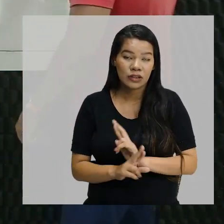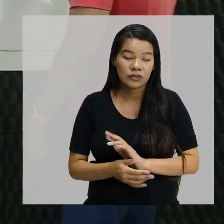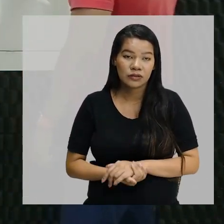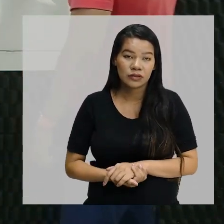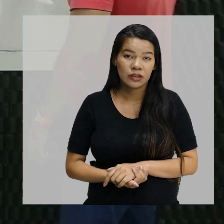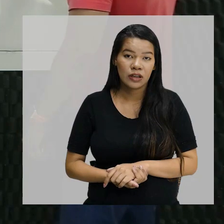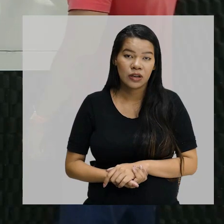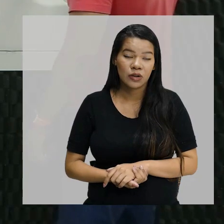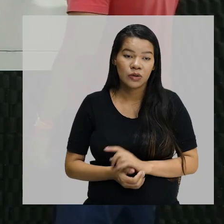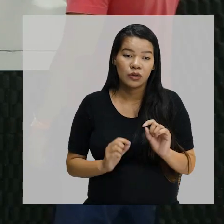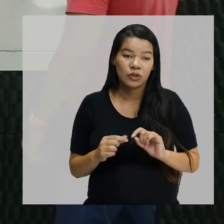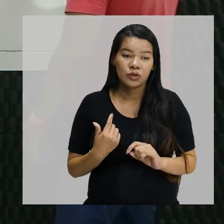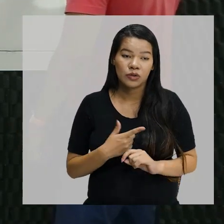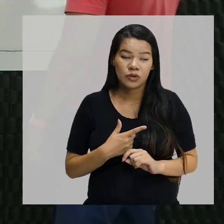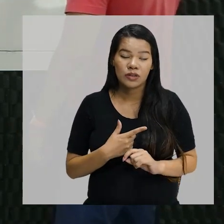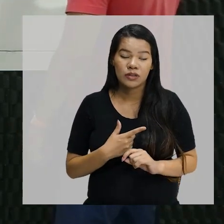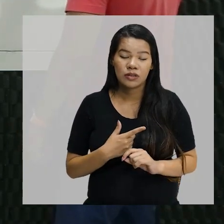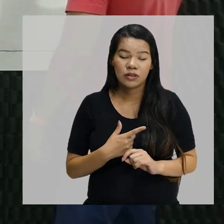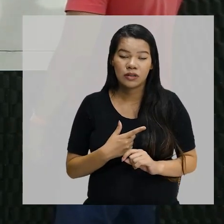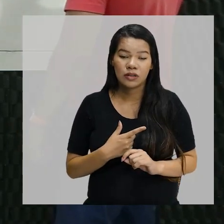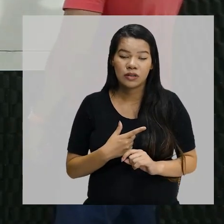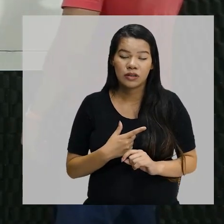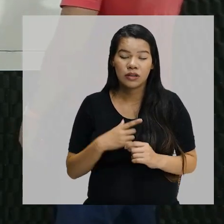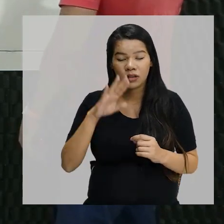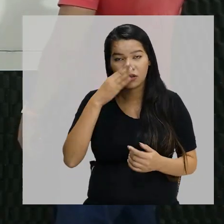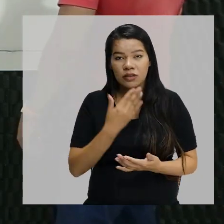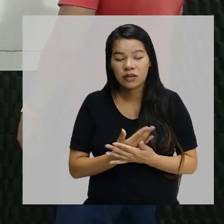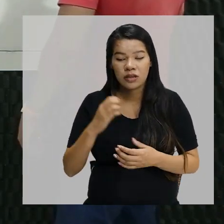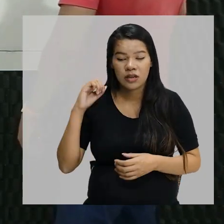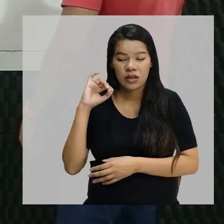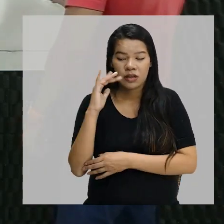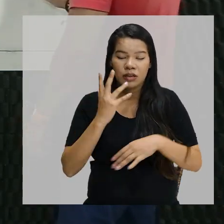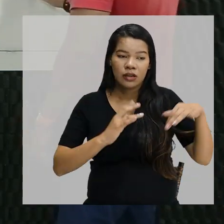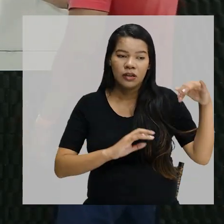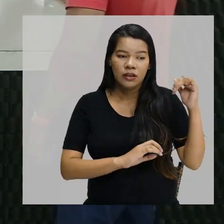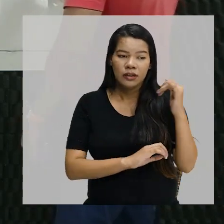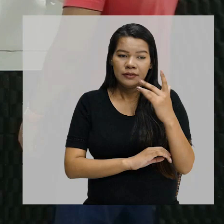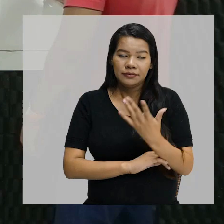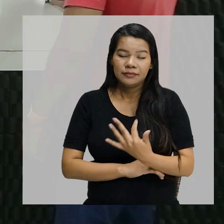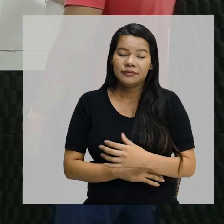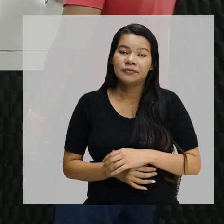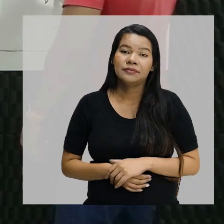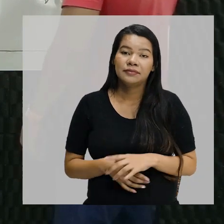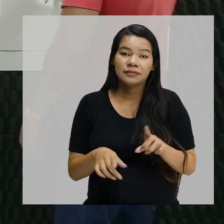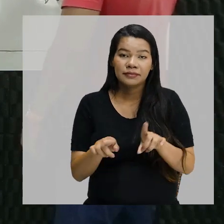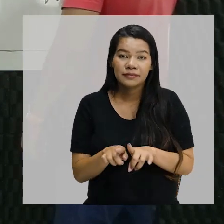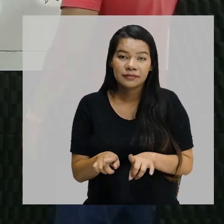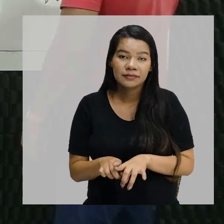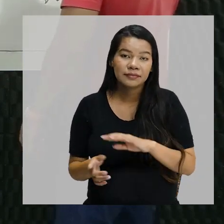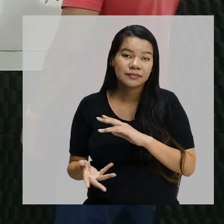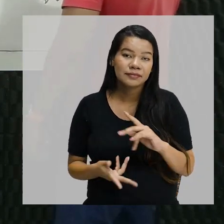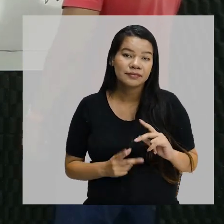ao que a gente considera como a natureza Ok e ao mundo humano